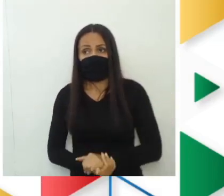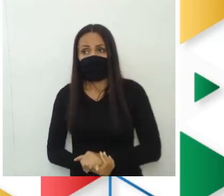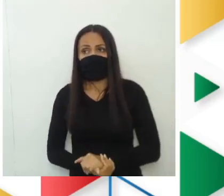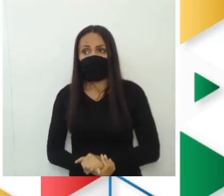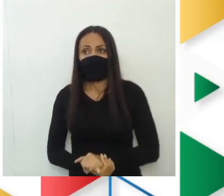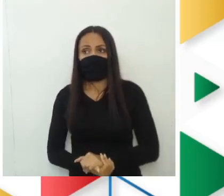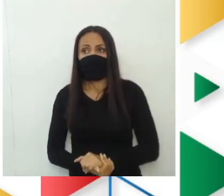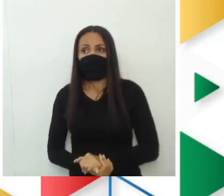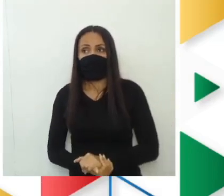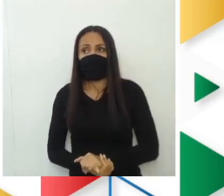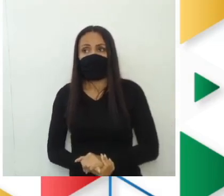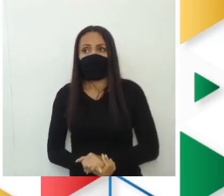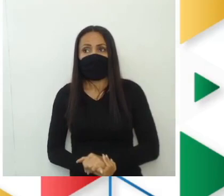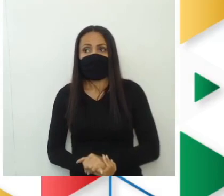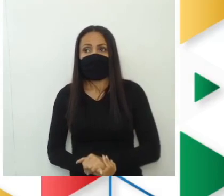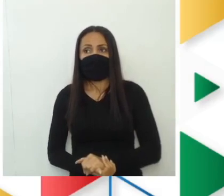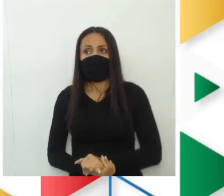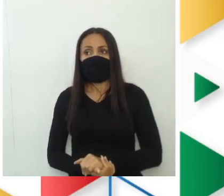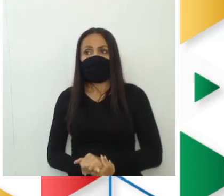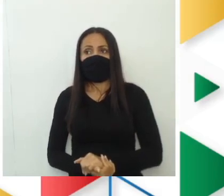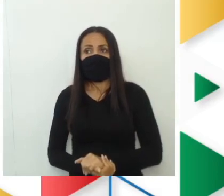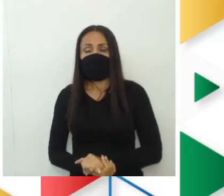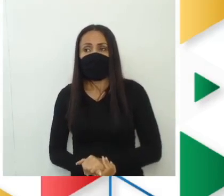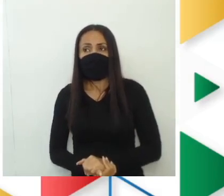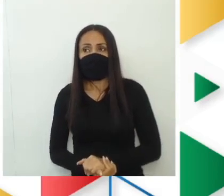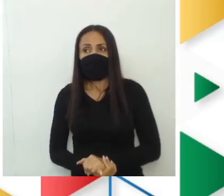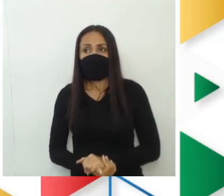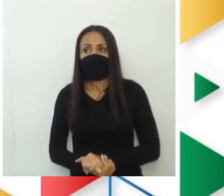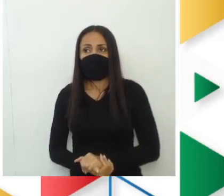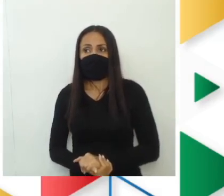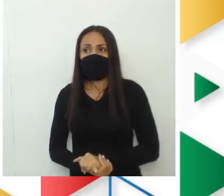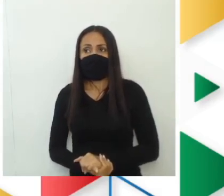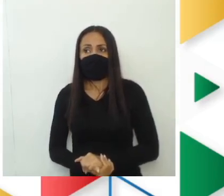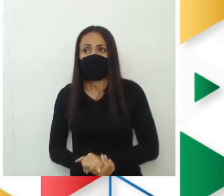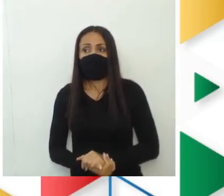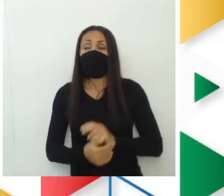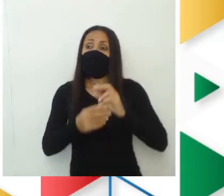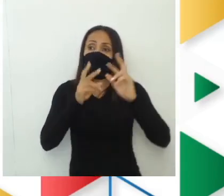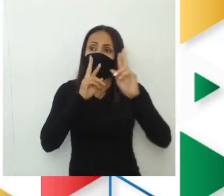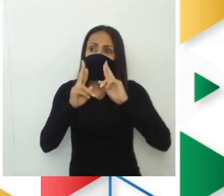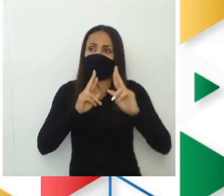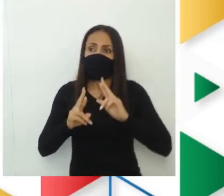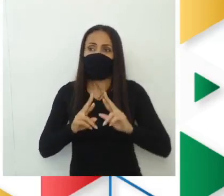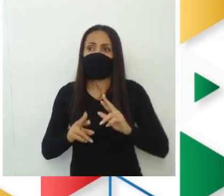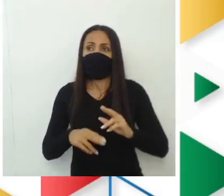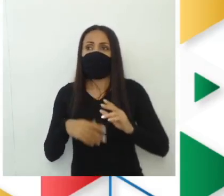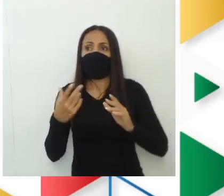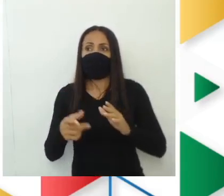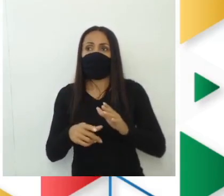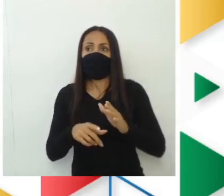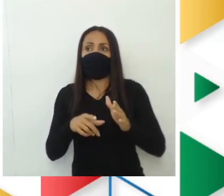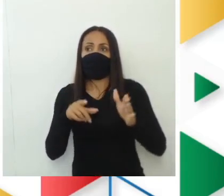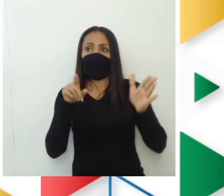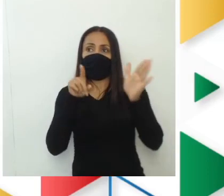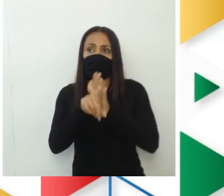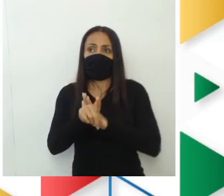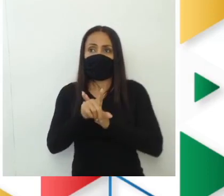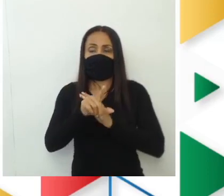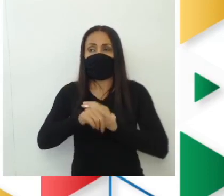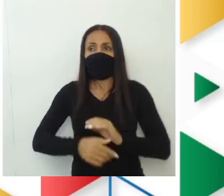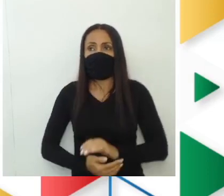Ele está no lugar do 104. Tranquilo? Então, respondido aí a questão, vamos para mais uma. Questão da